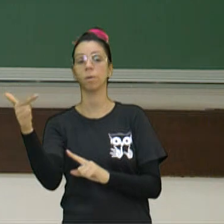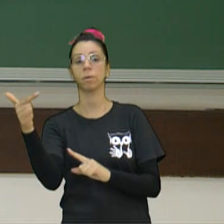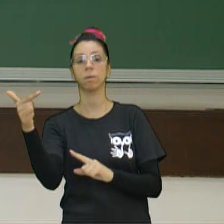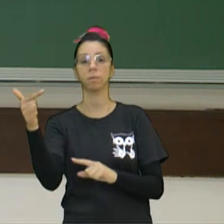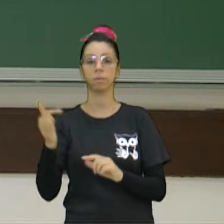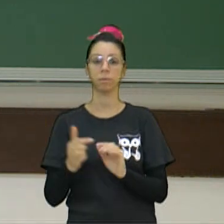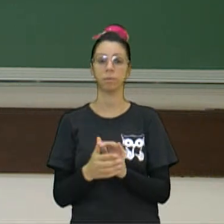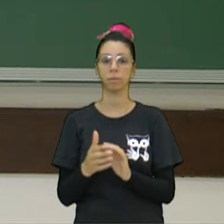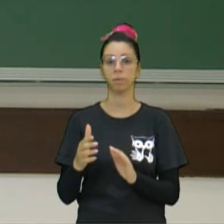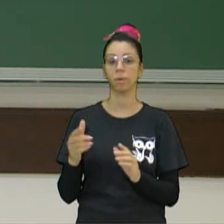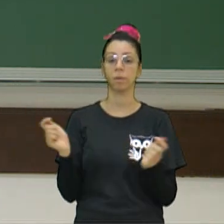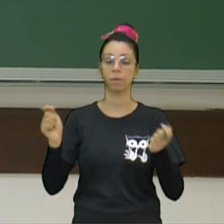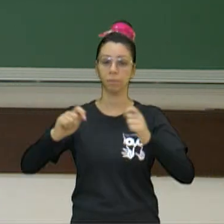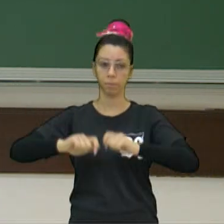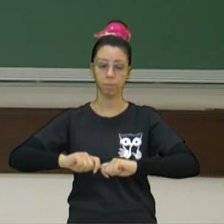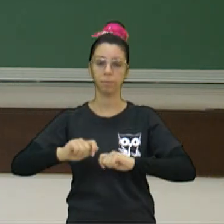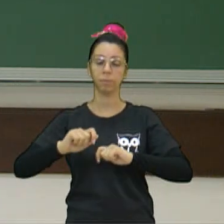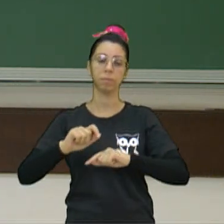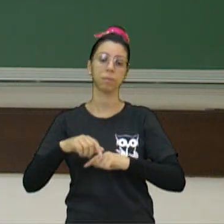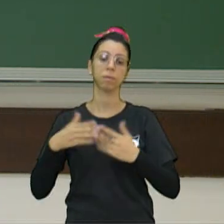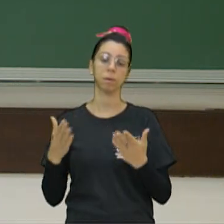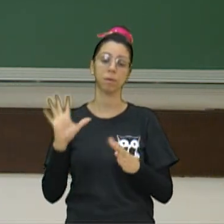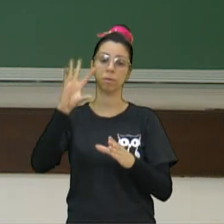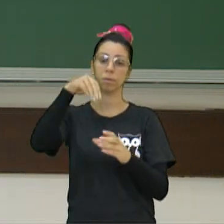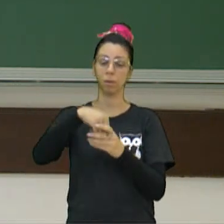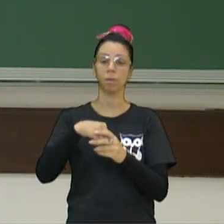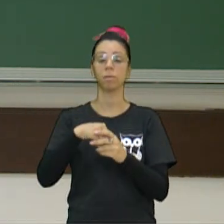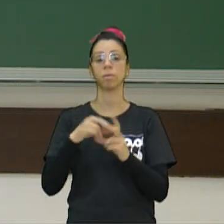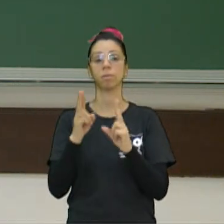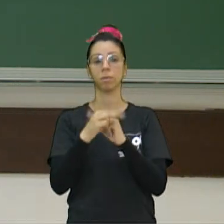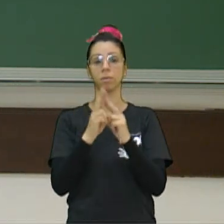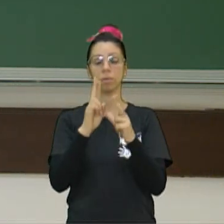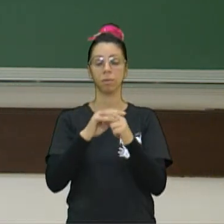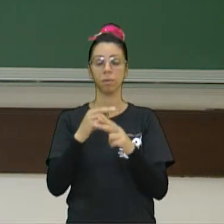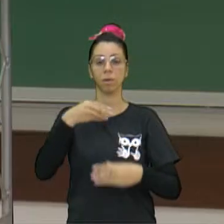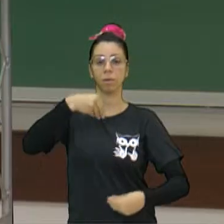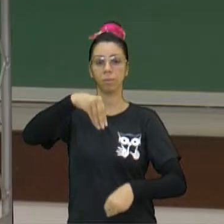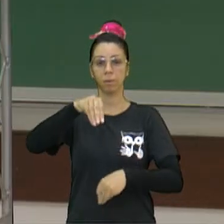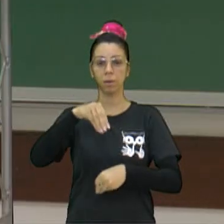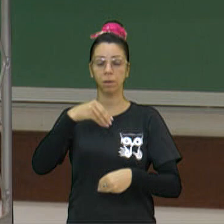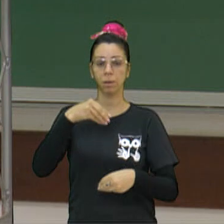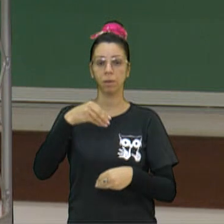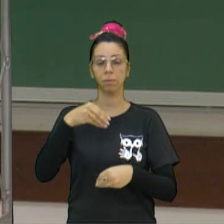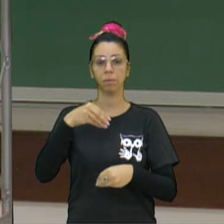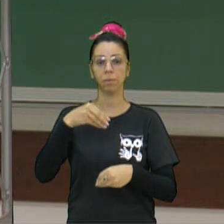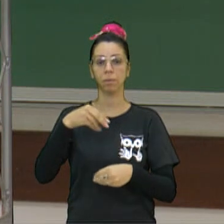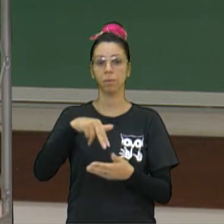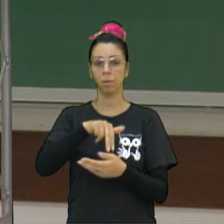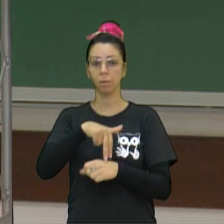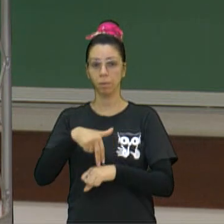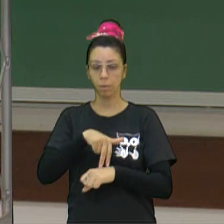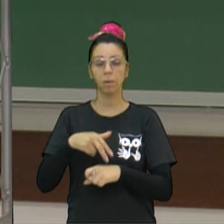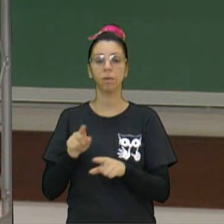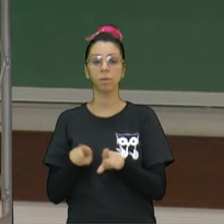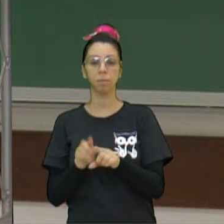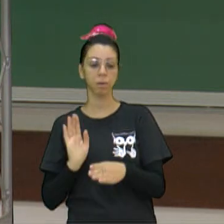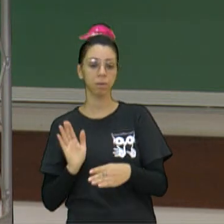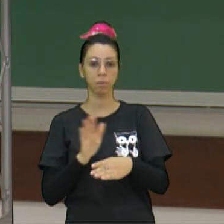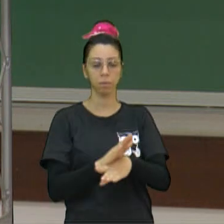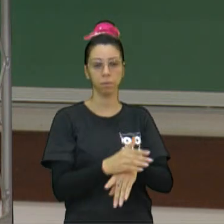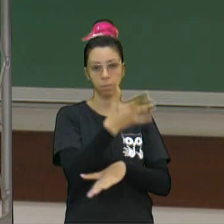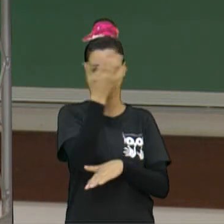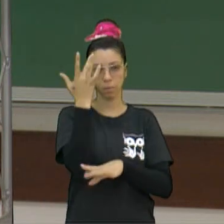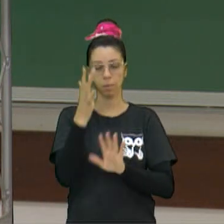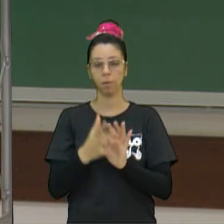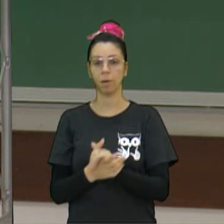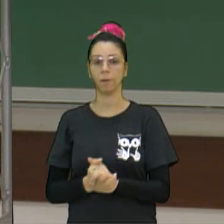trabalham essas capacidades, né? Então, dentro do Pilates, é o equilíbrio, flexibilidade e reabilitação. Mais